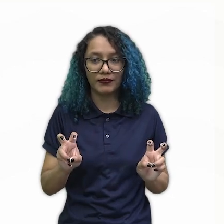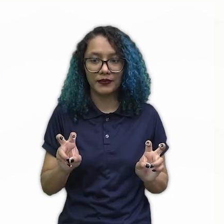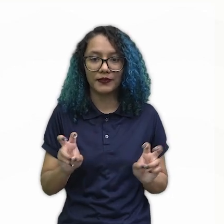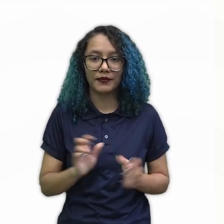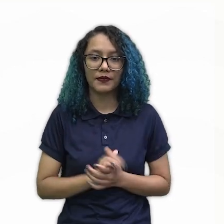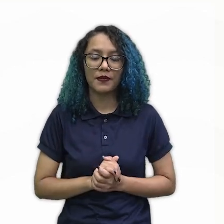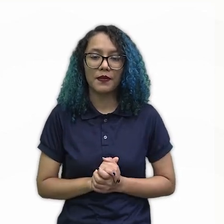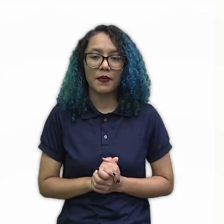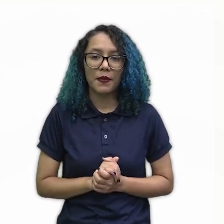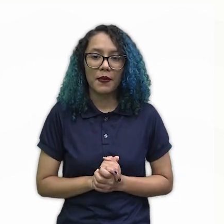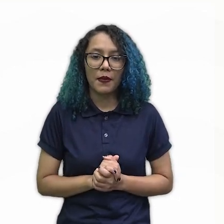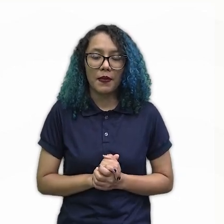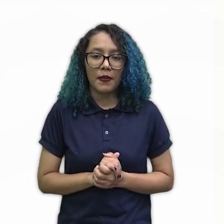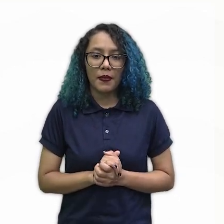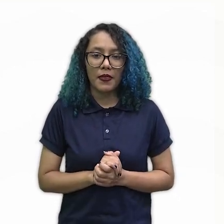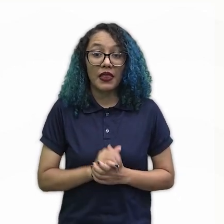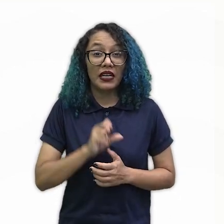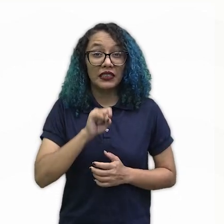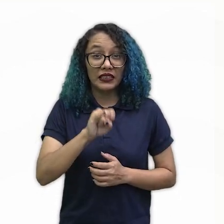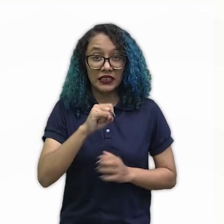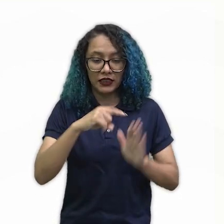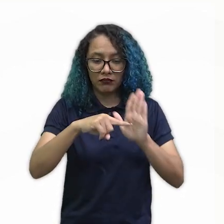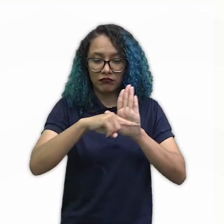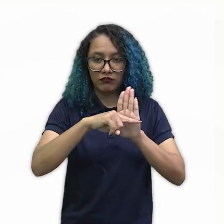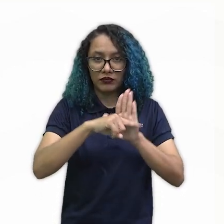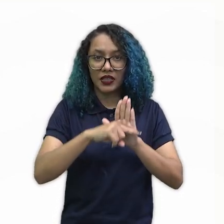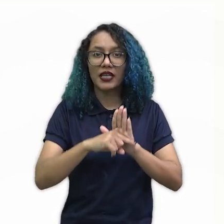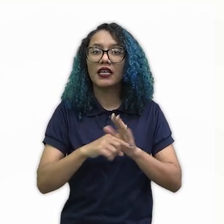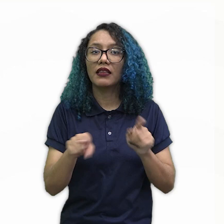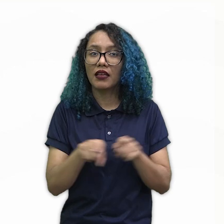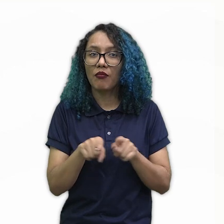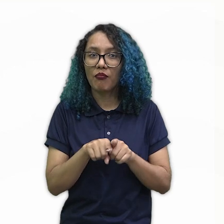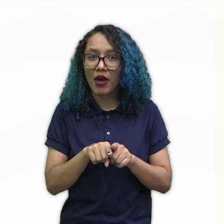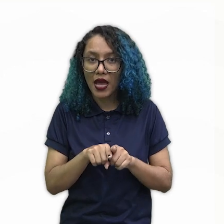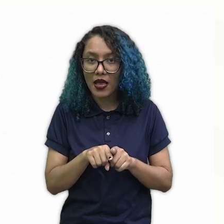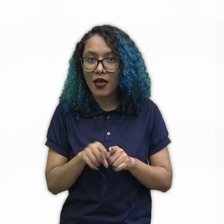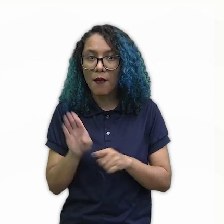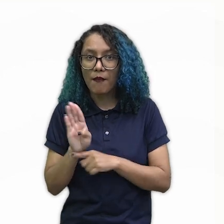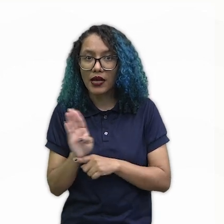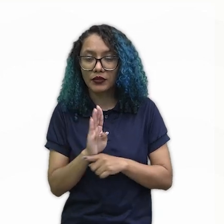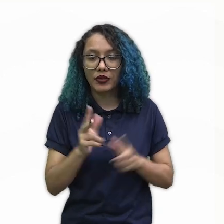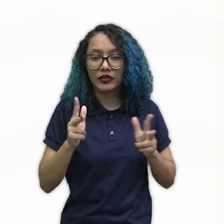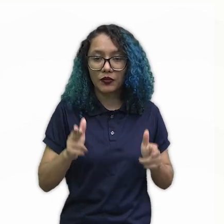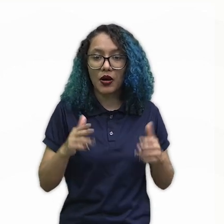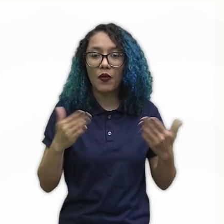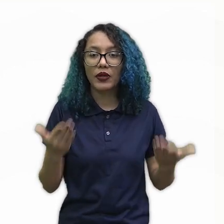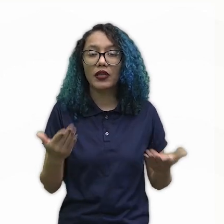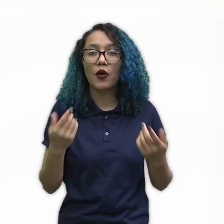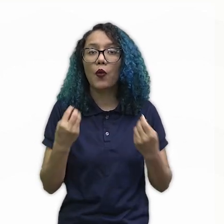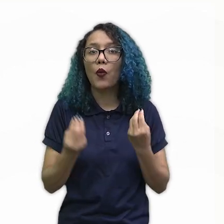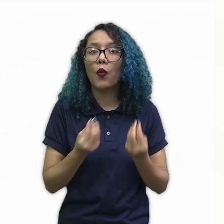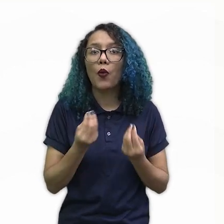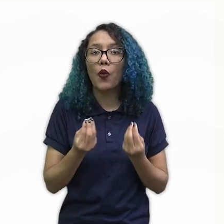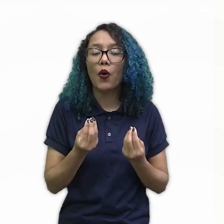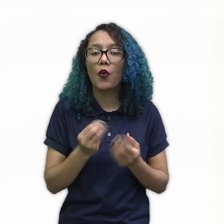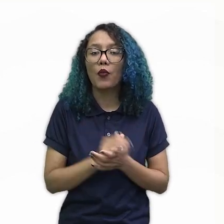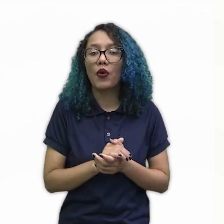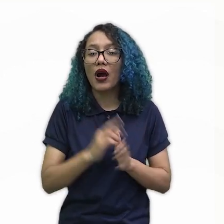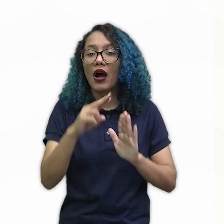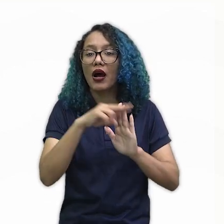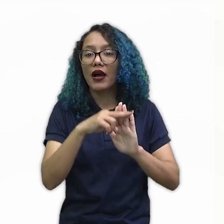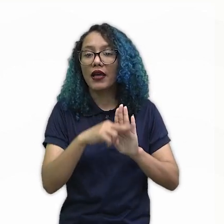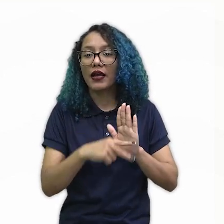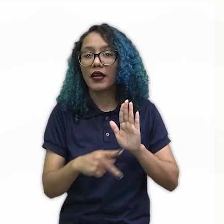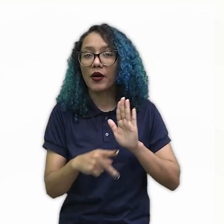5. Se eu estou numa subtração e a base é a mesma, aqui eu vou usar o logaritmo, a